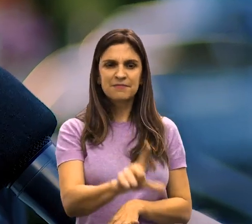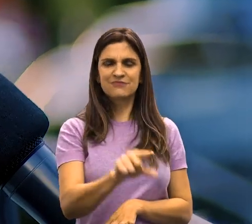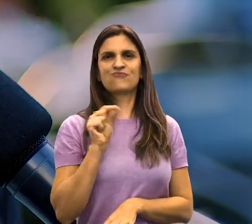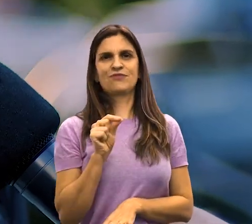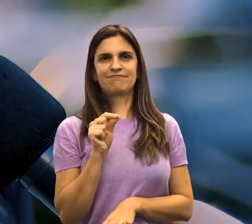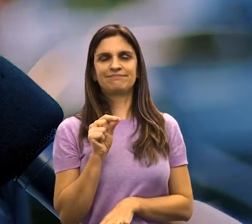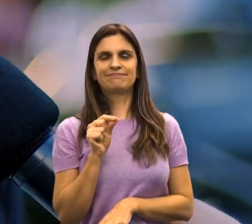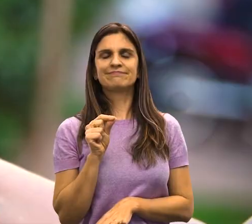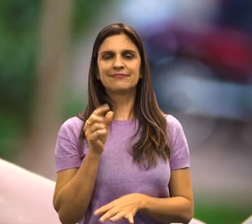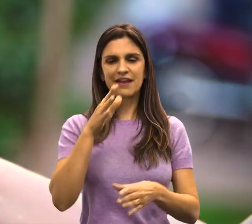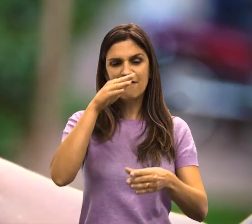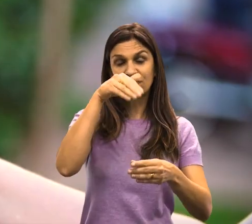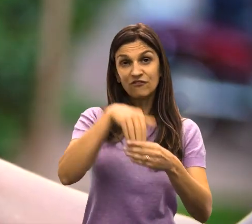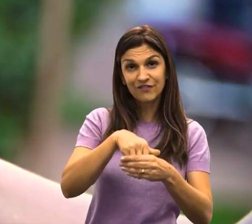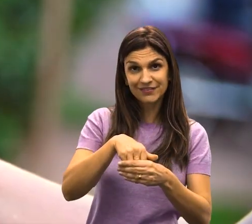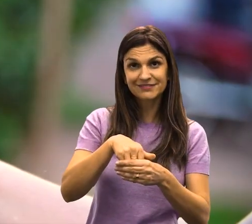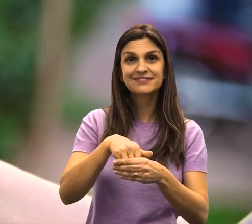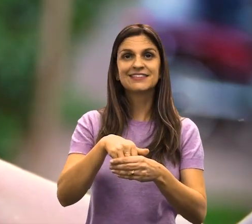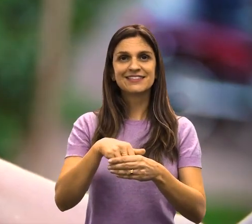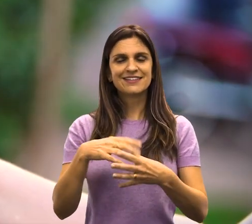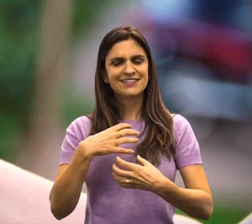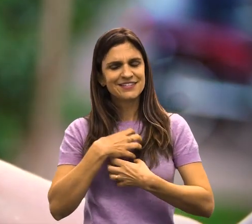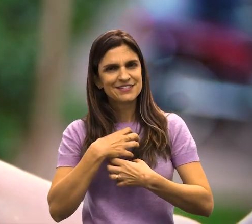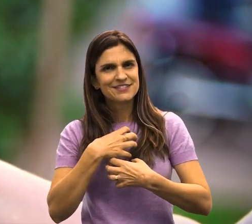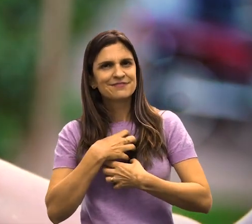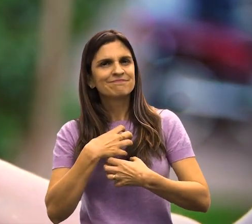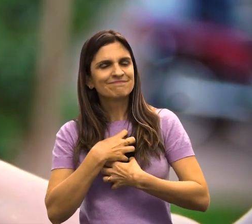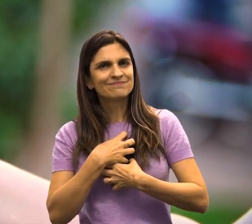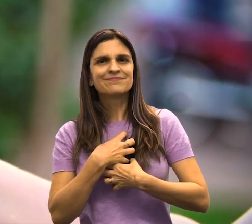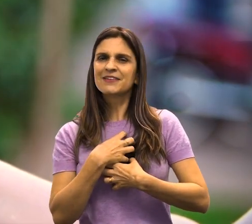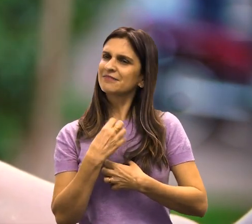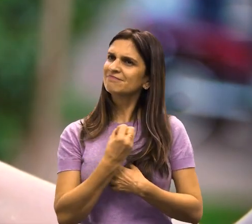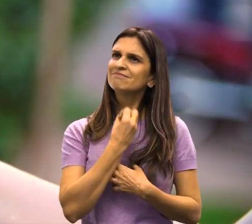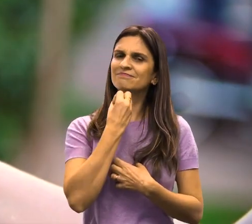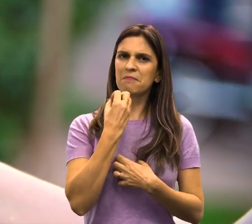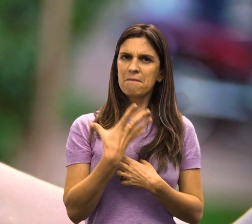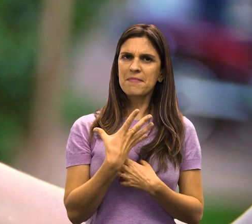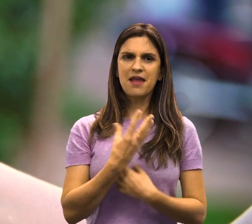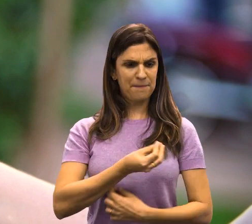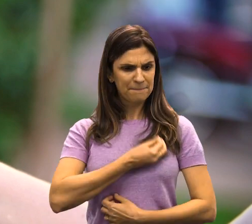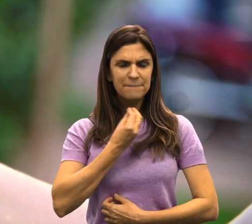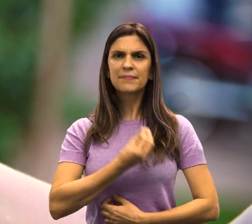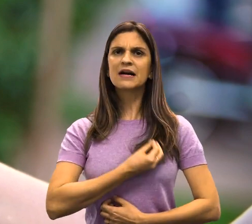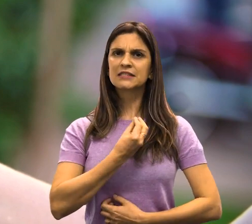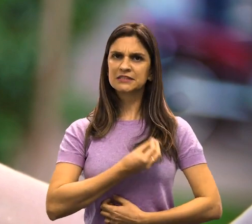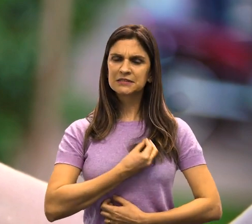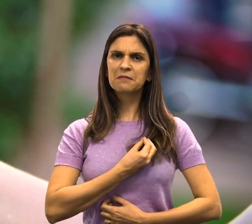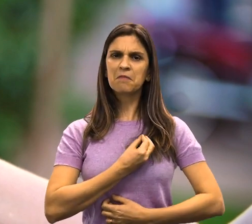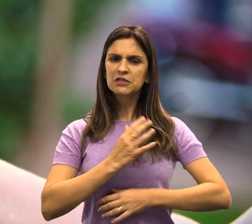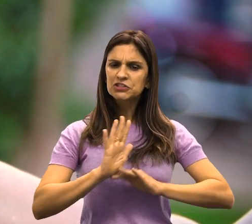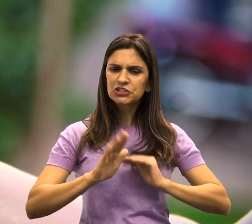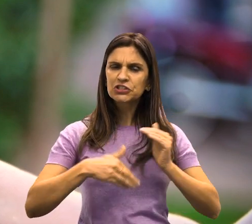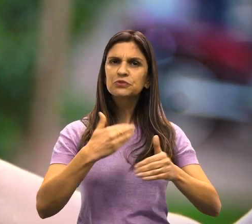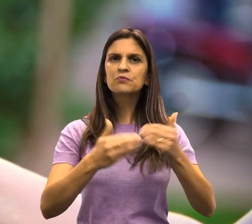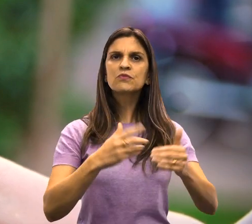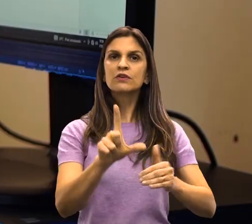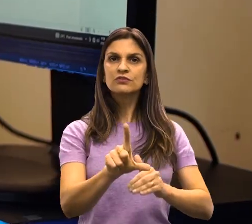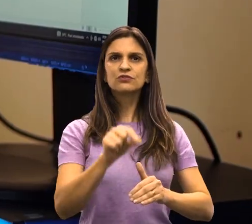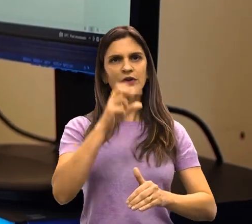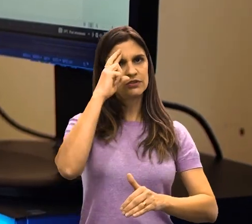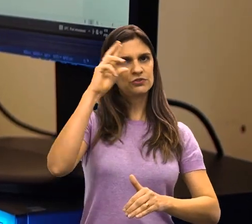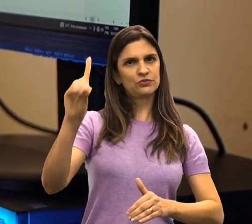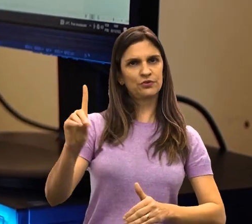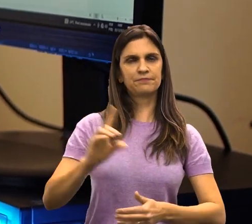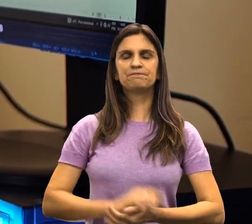presente no dia a dia, a gente se sente assim mais até participante do processo.